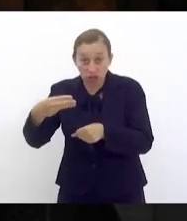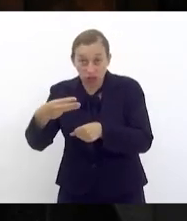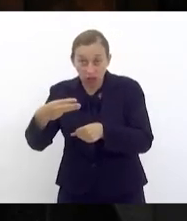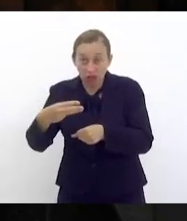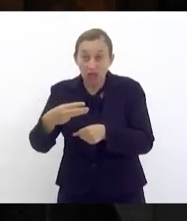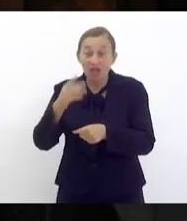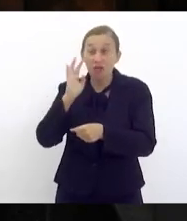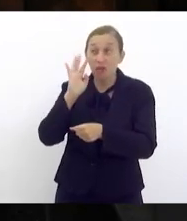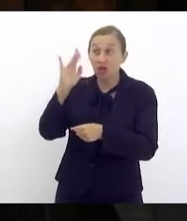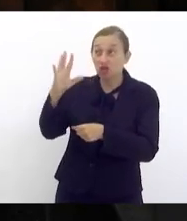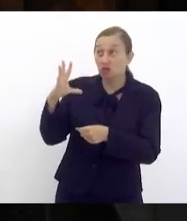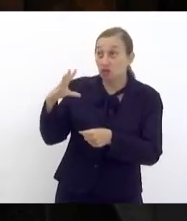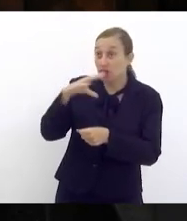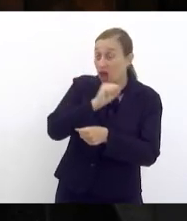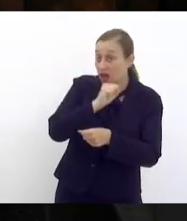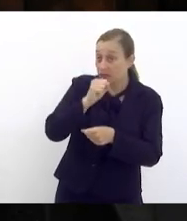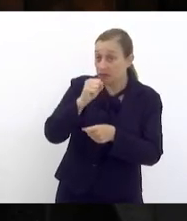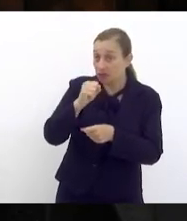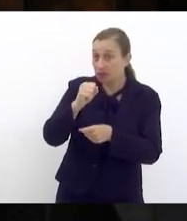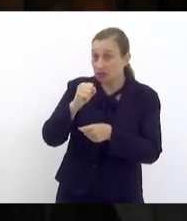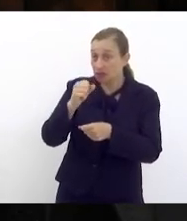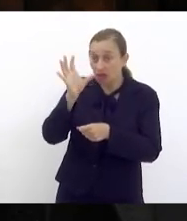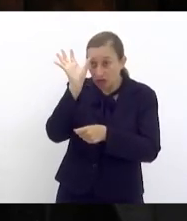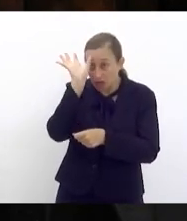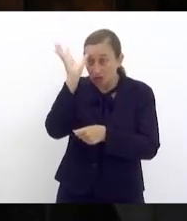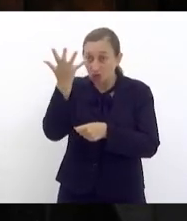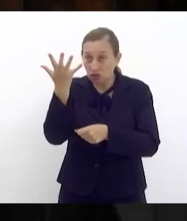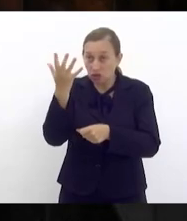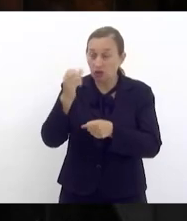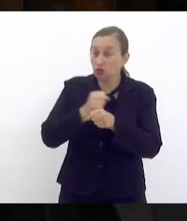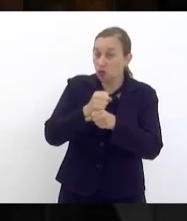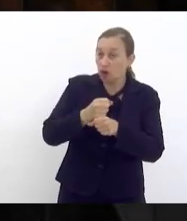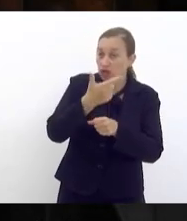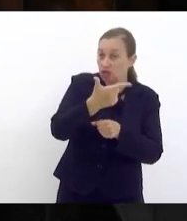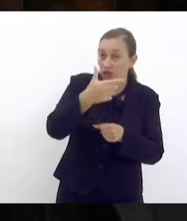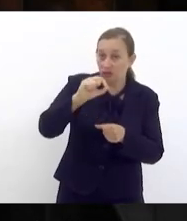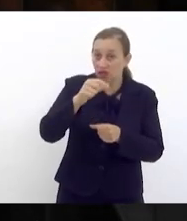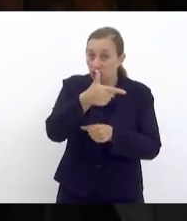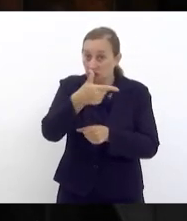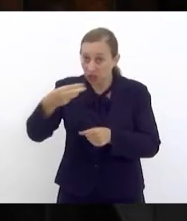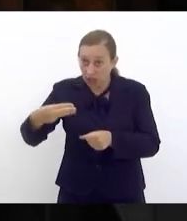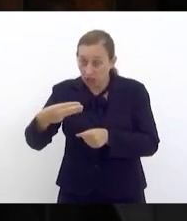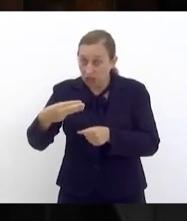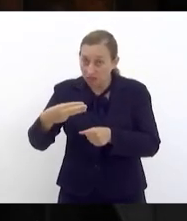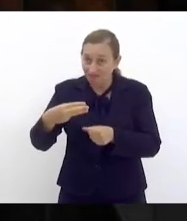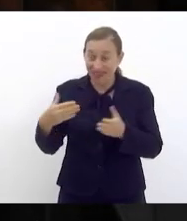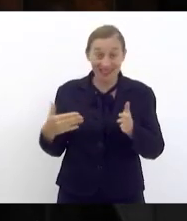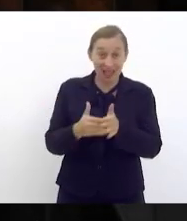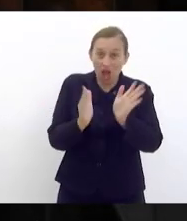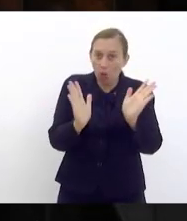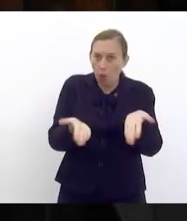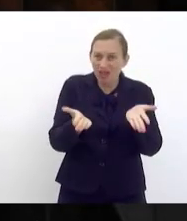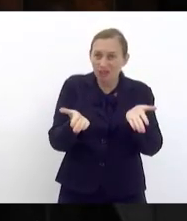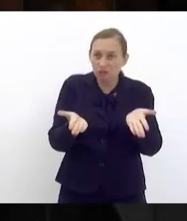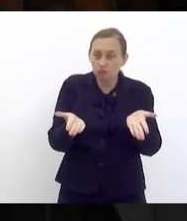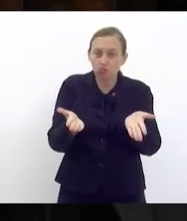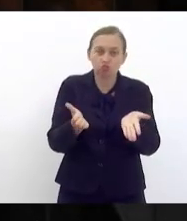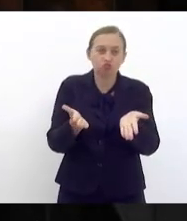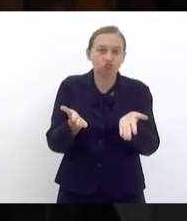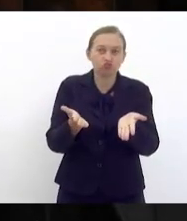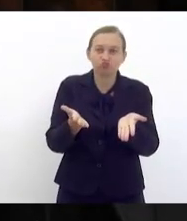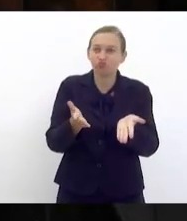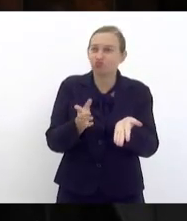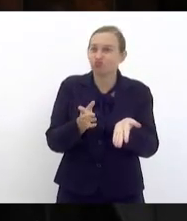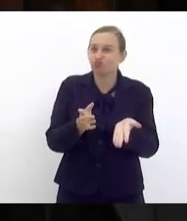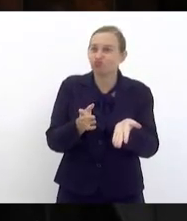fosse rapidamente superada ainda em 23. E até agora não